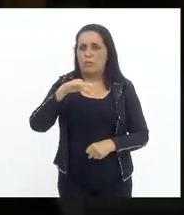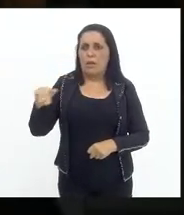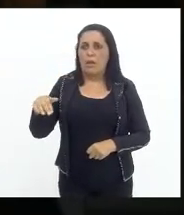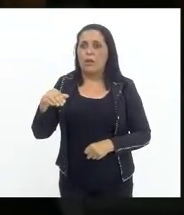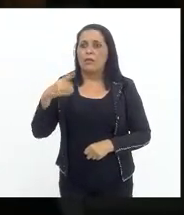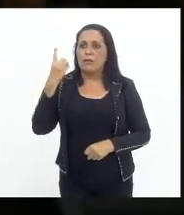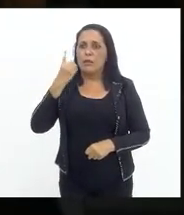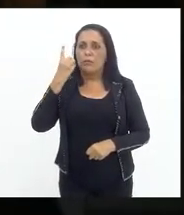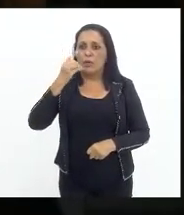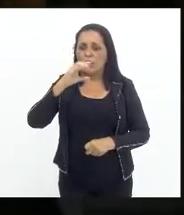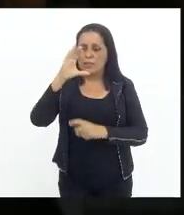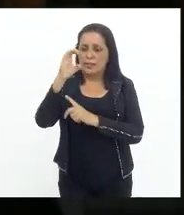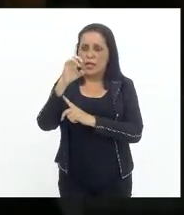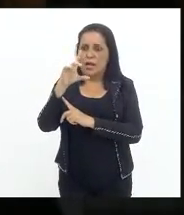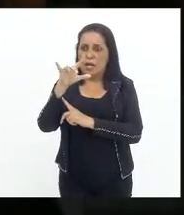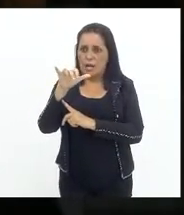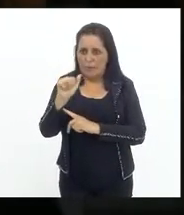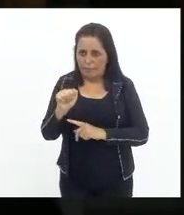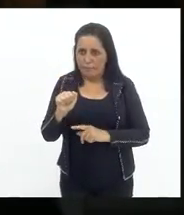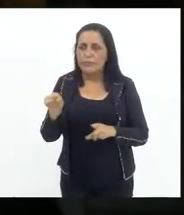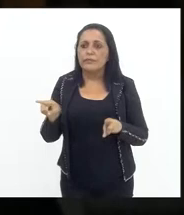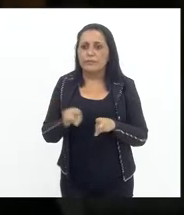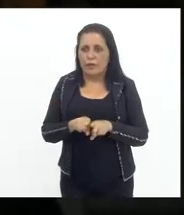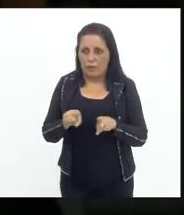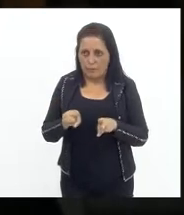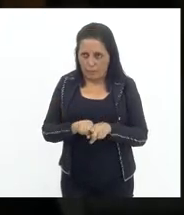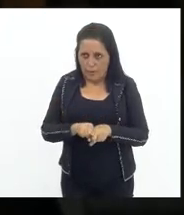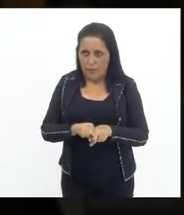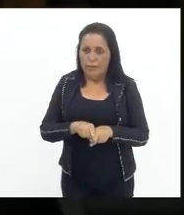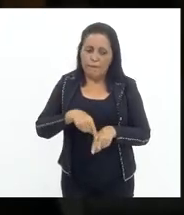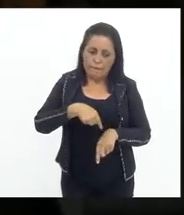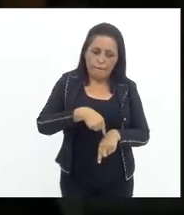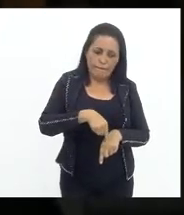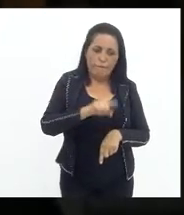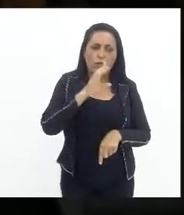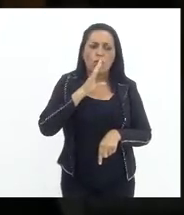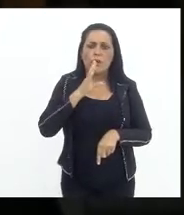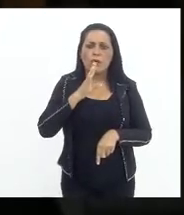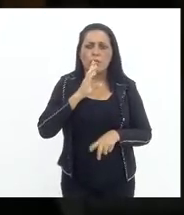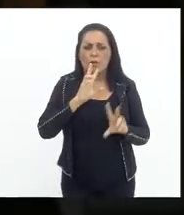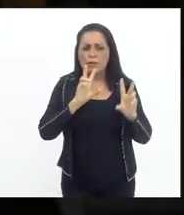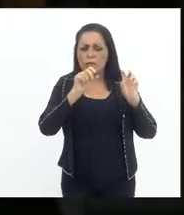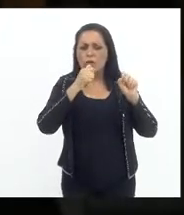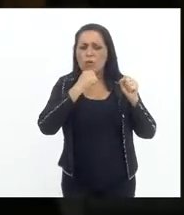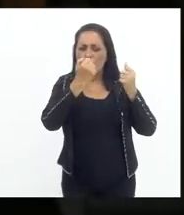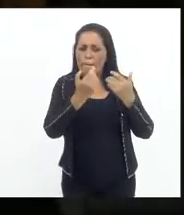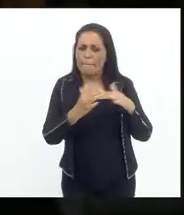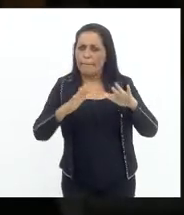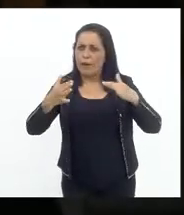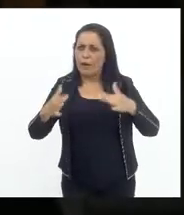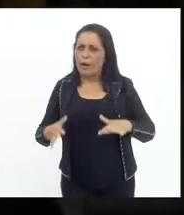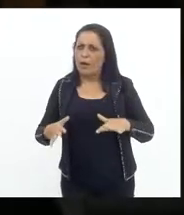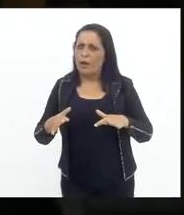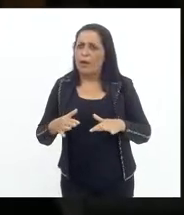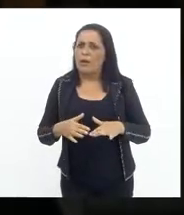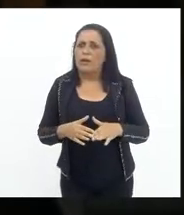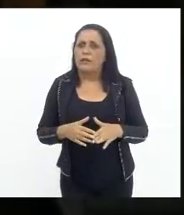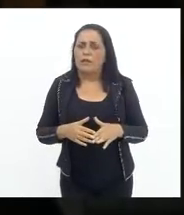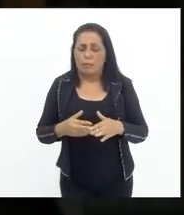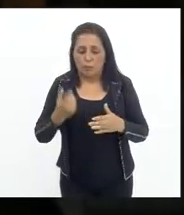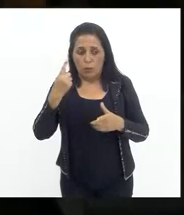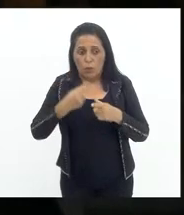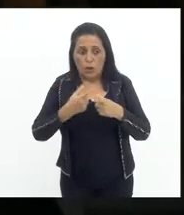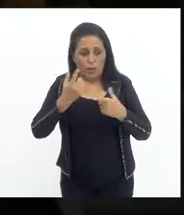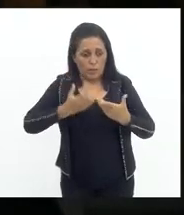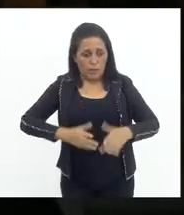deputada Célia Jordão, também por conhecer bem as questões do mar, por ser originária de Angra dos